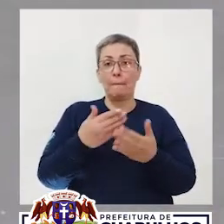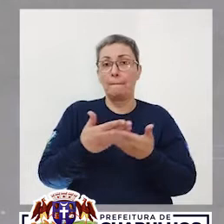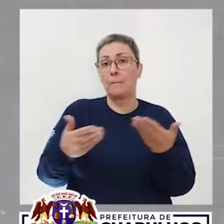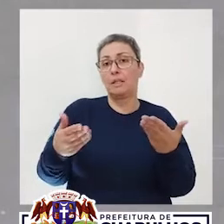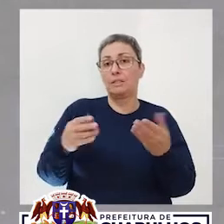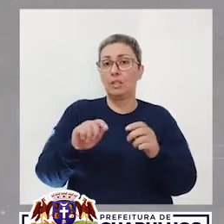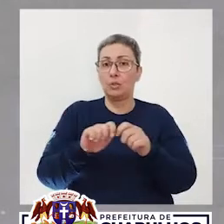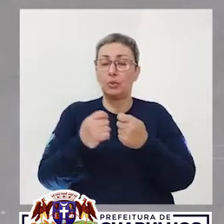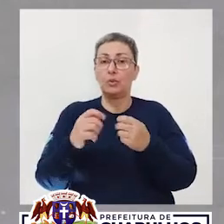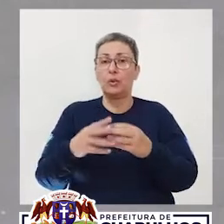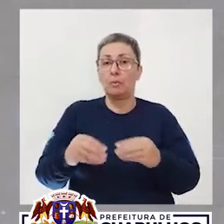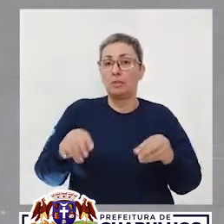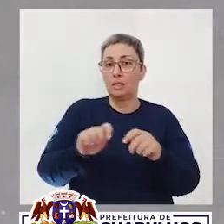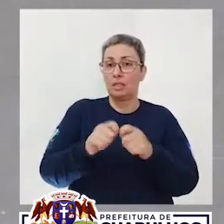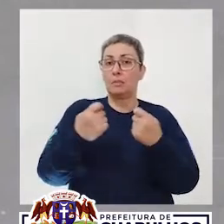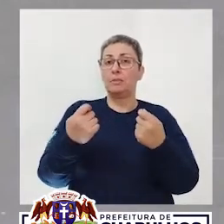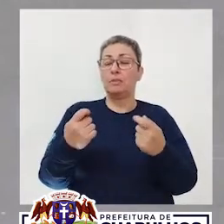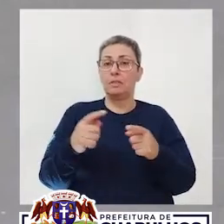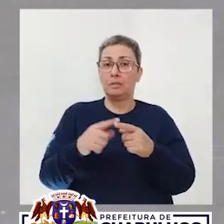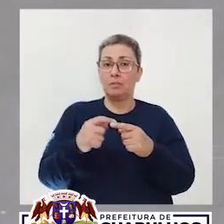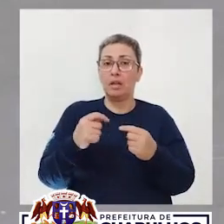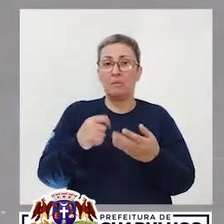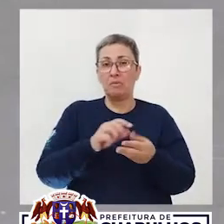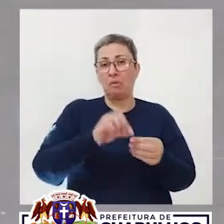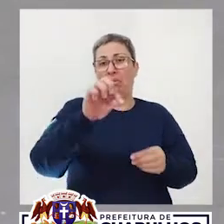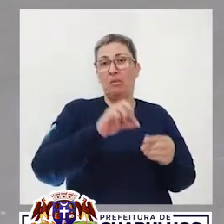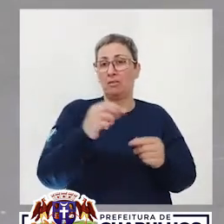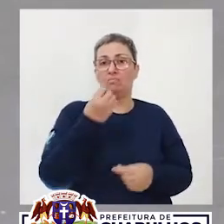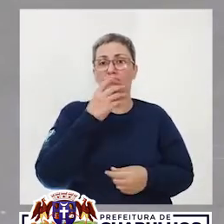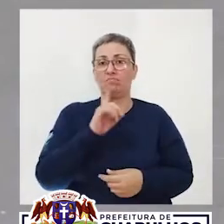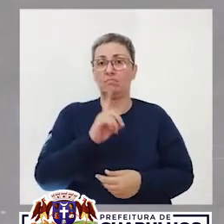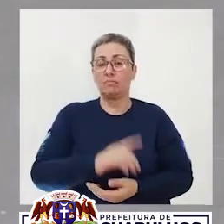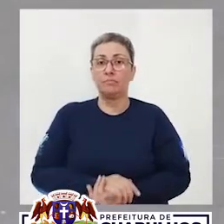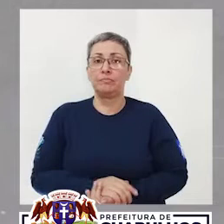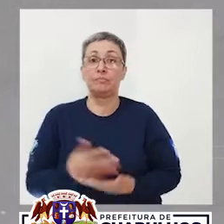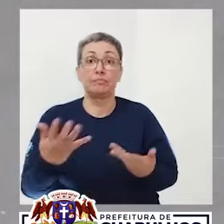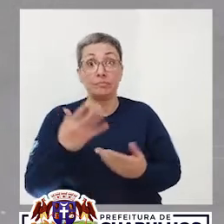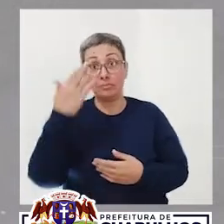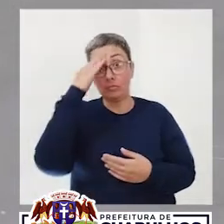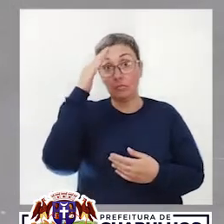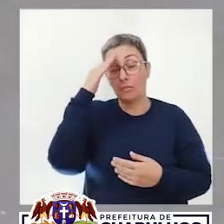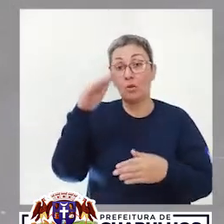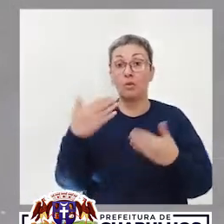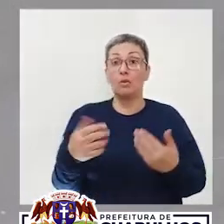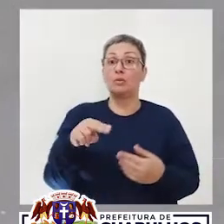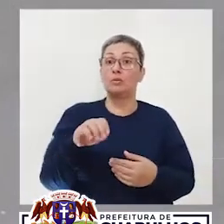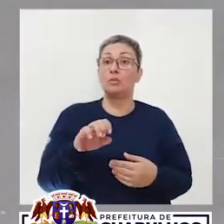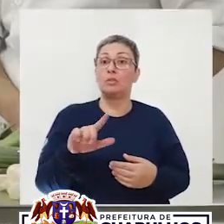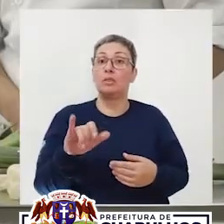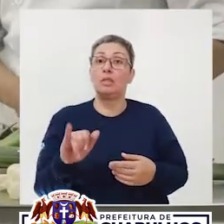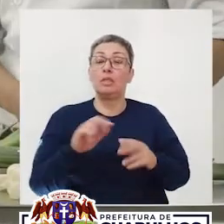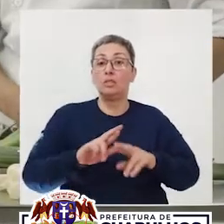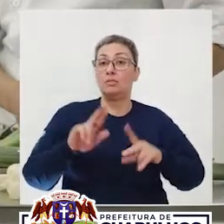ela perde aquela massa quebrada que ela fica elástica. Bom, pelo que eu entendi então, Noeli,